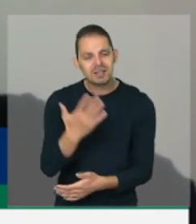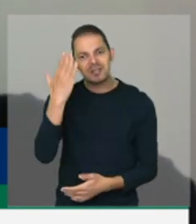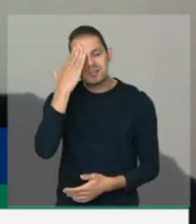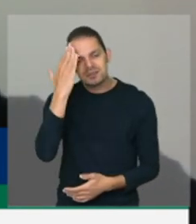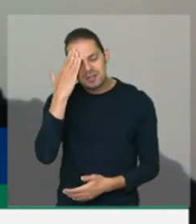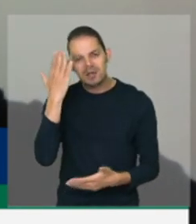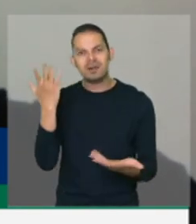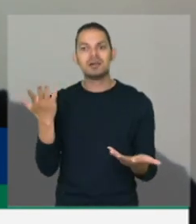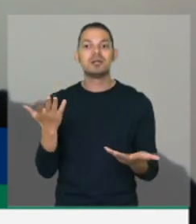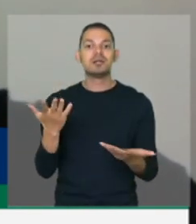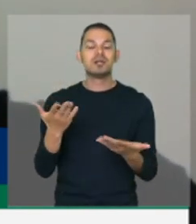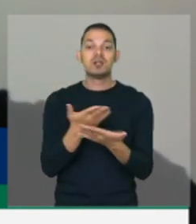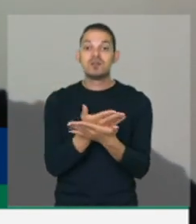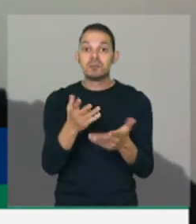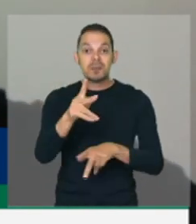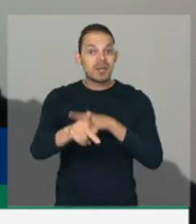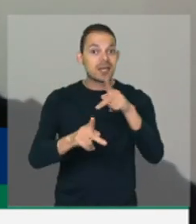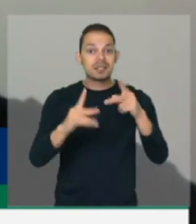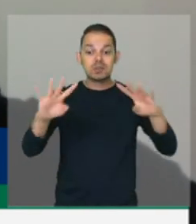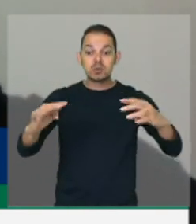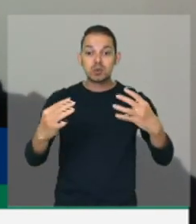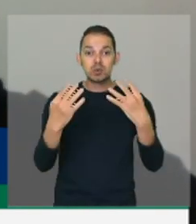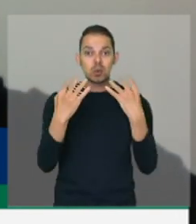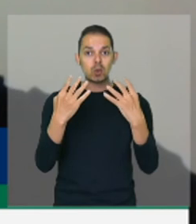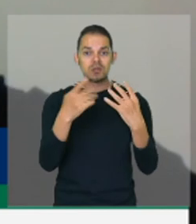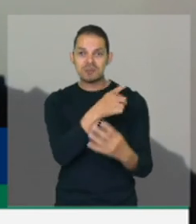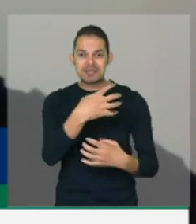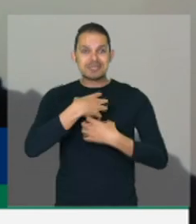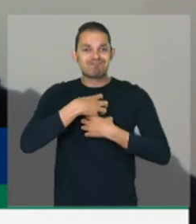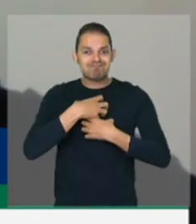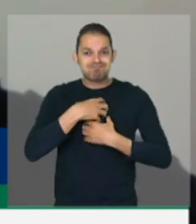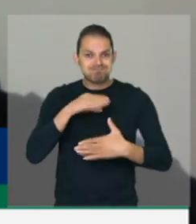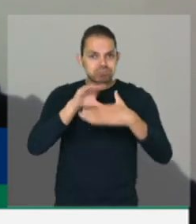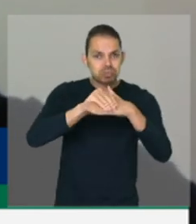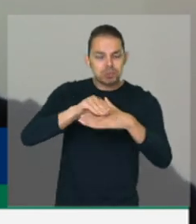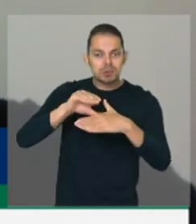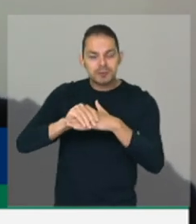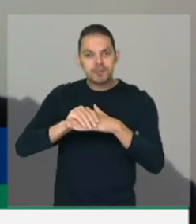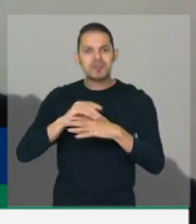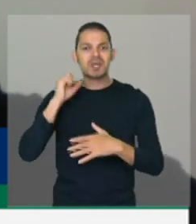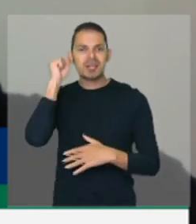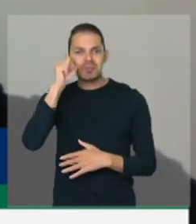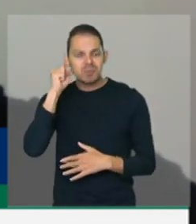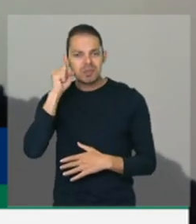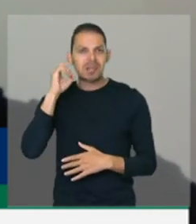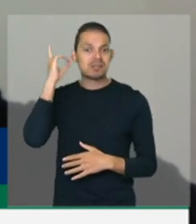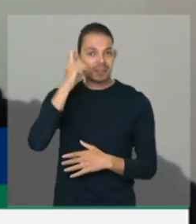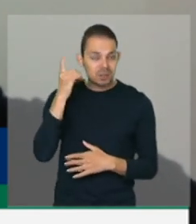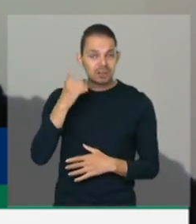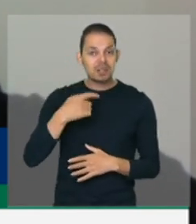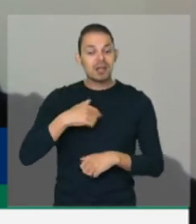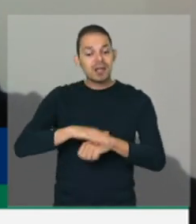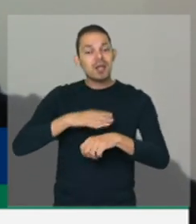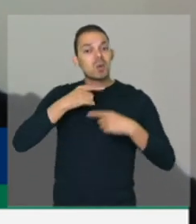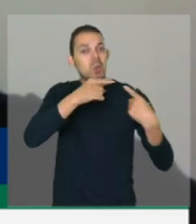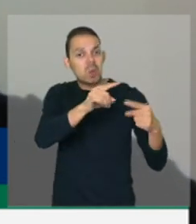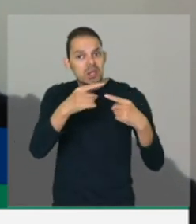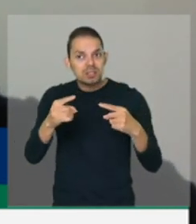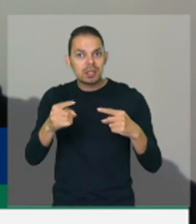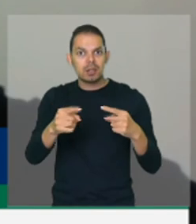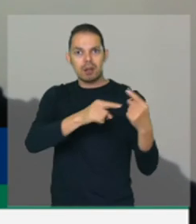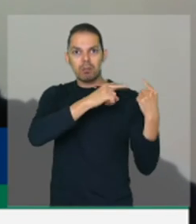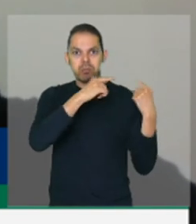perante todos os brasileiros que se sentiram ofendidos, bem como parlamentares, deputados e senadores. Foi uma crítica, jamais um